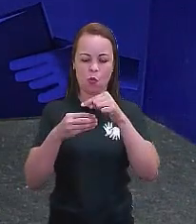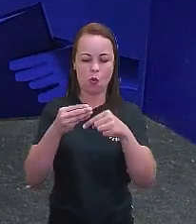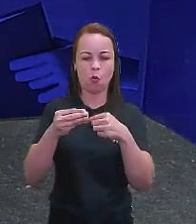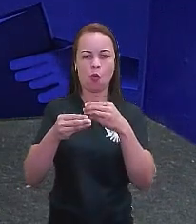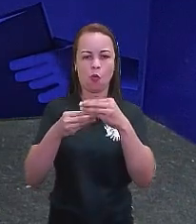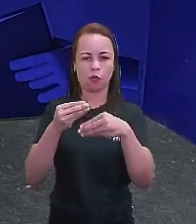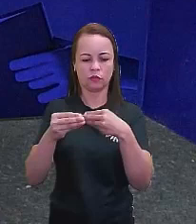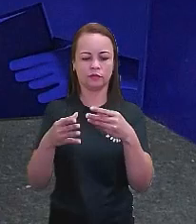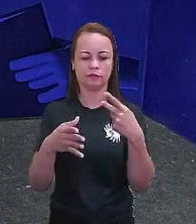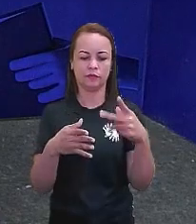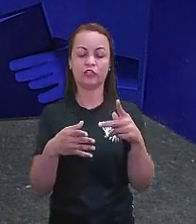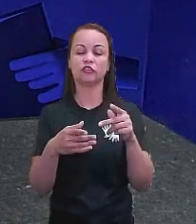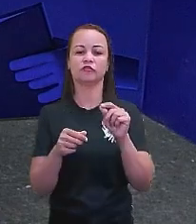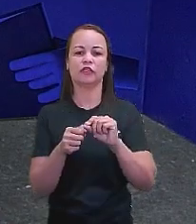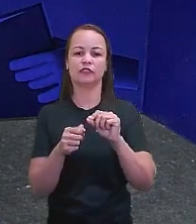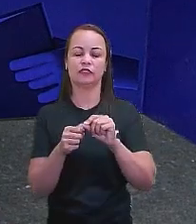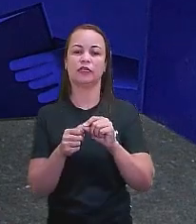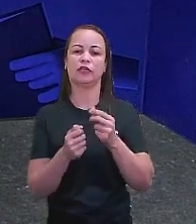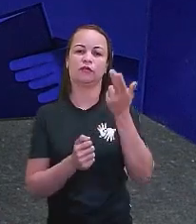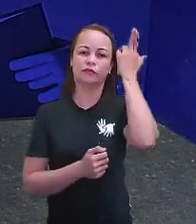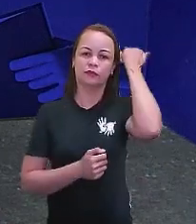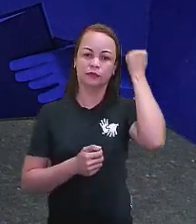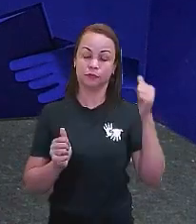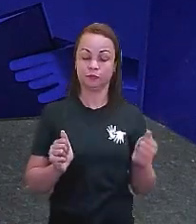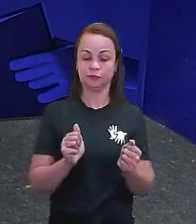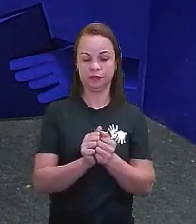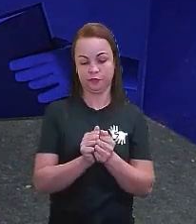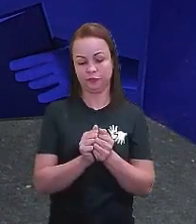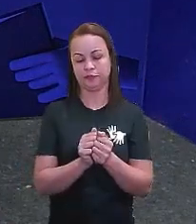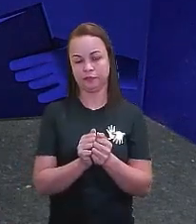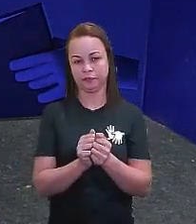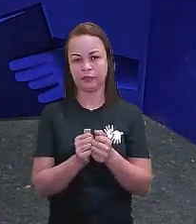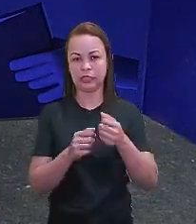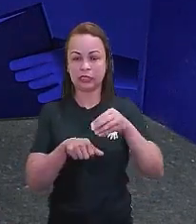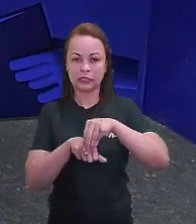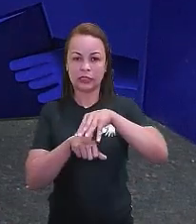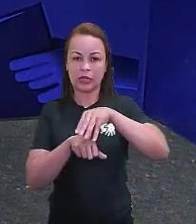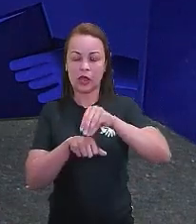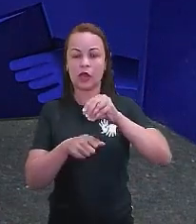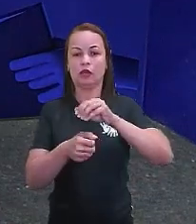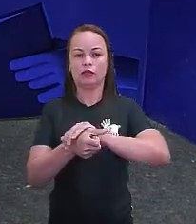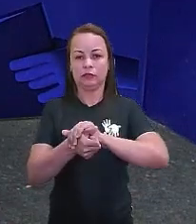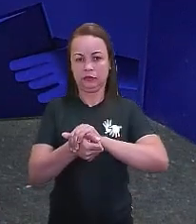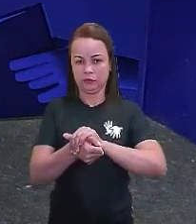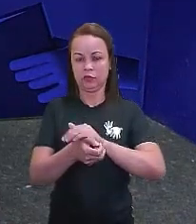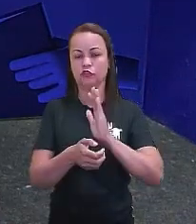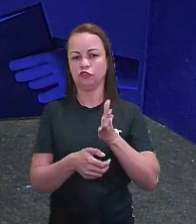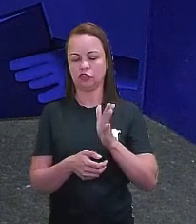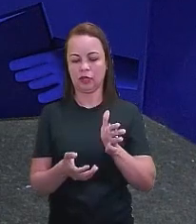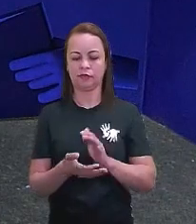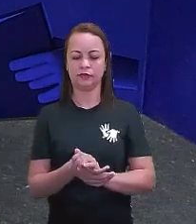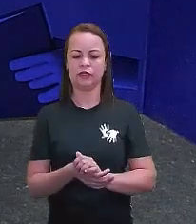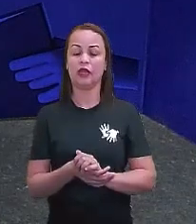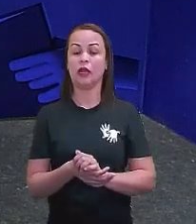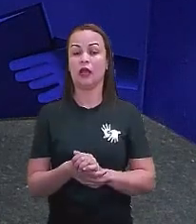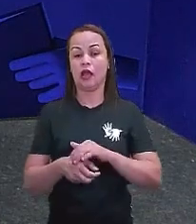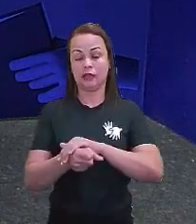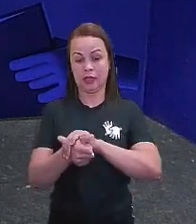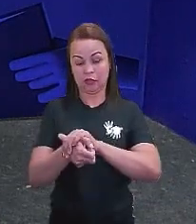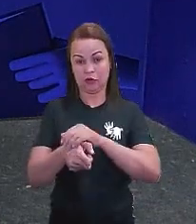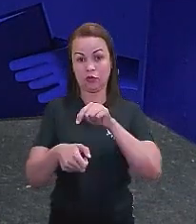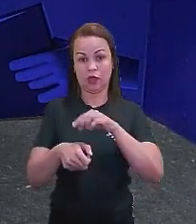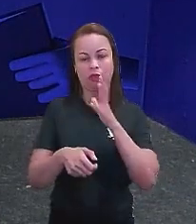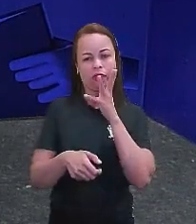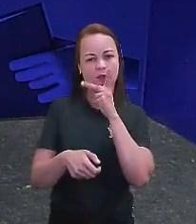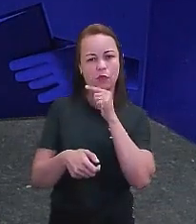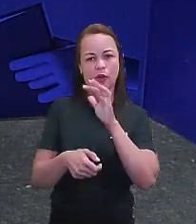a gente fazer uma lebre juntas. A tartaruga, já dei outras dicas aqui. A tartaruga vai demorar para colar, mas vocês já podem